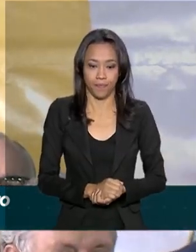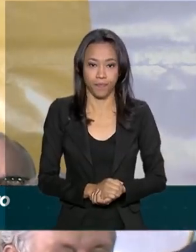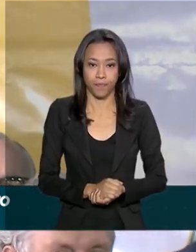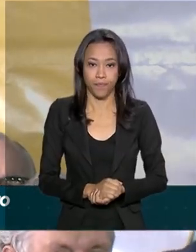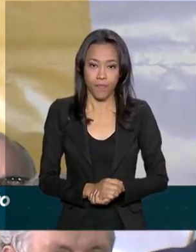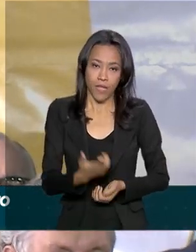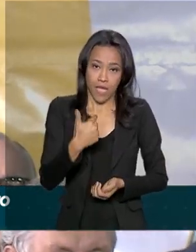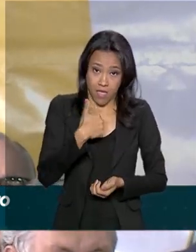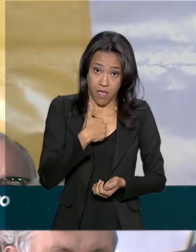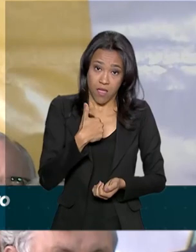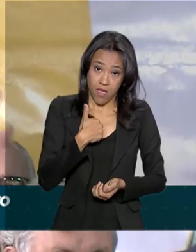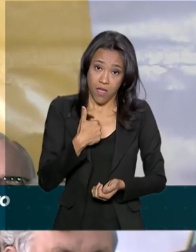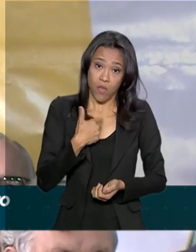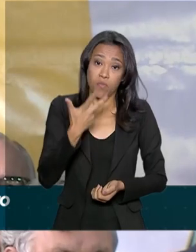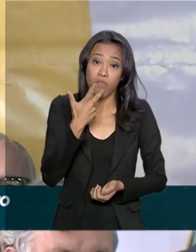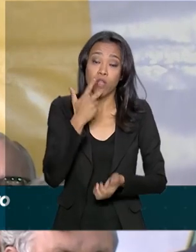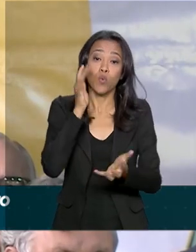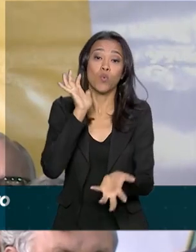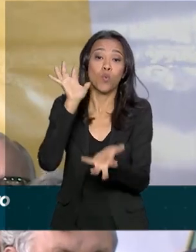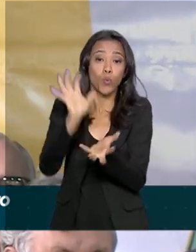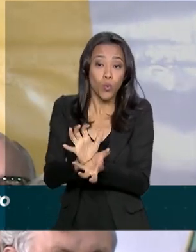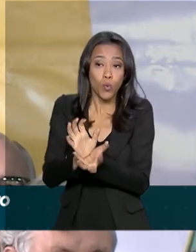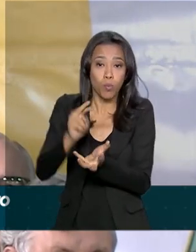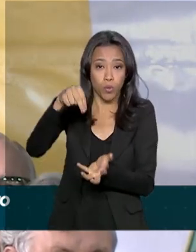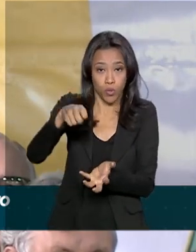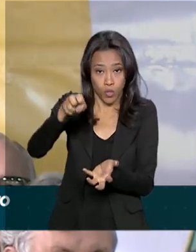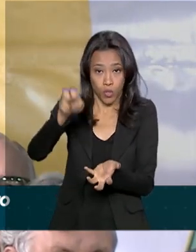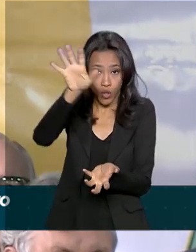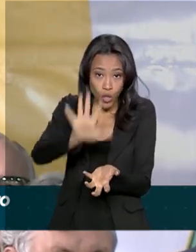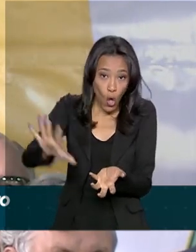Eu me refiro à bancada do Nordeste, à